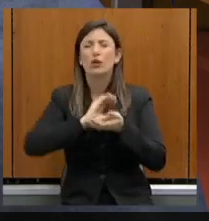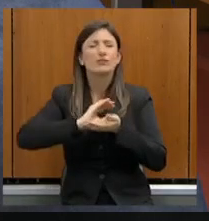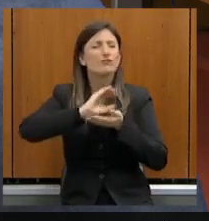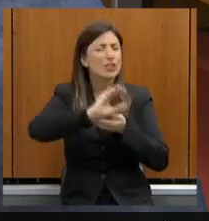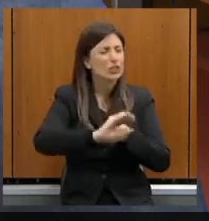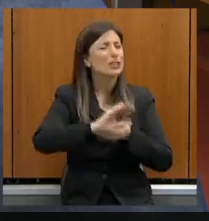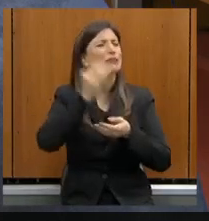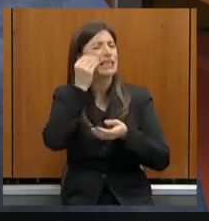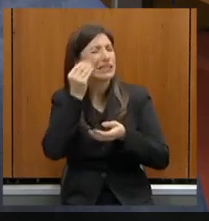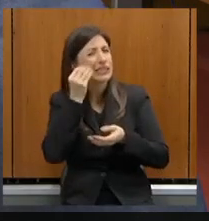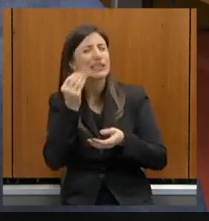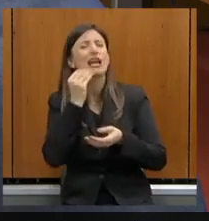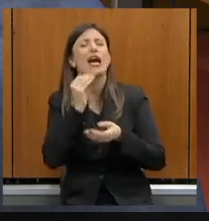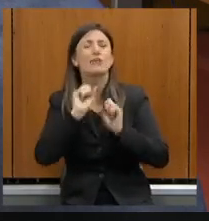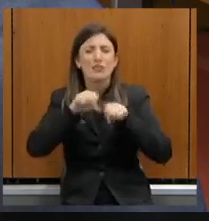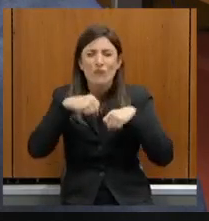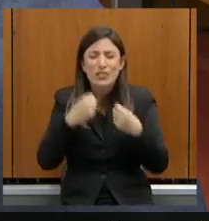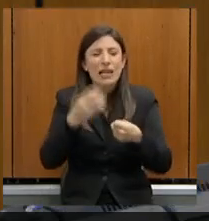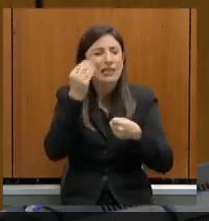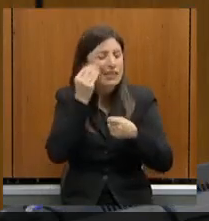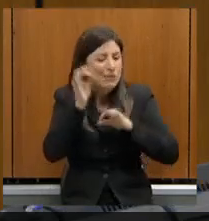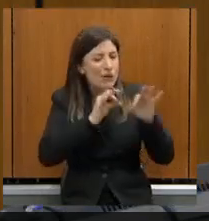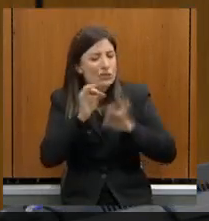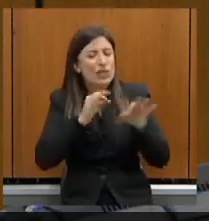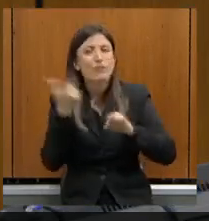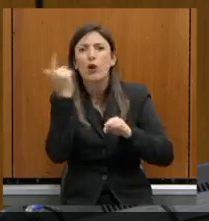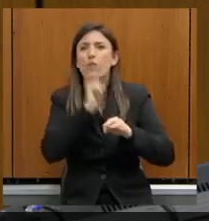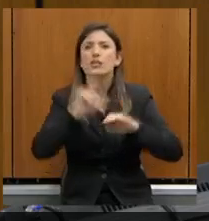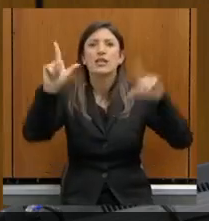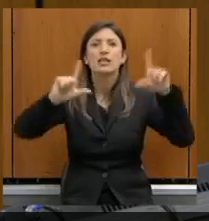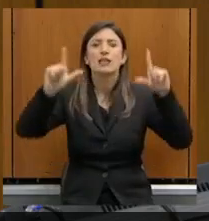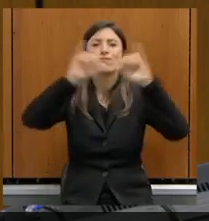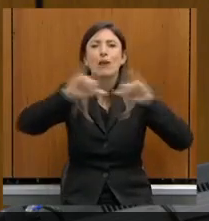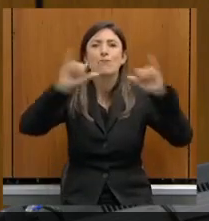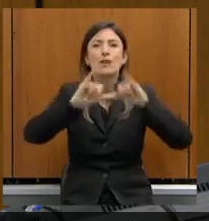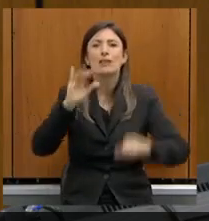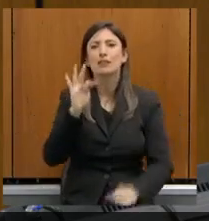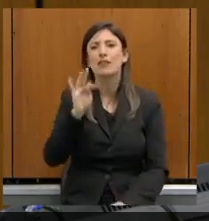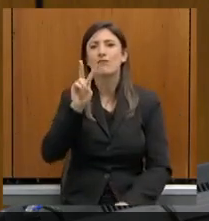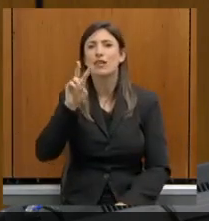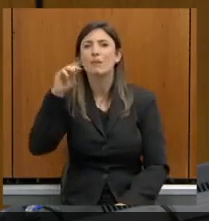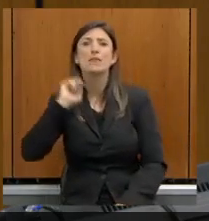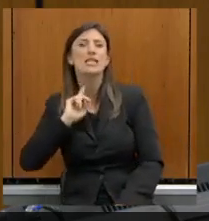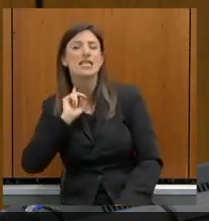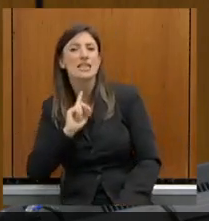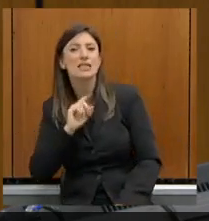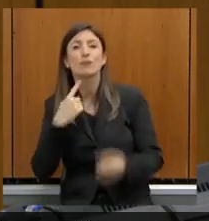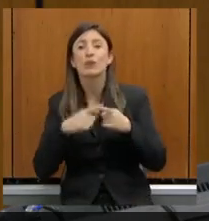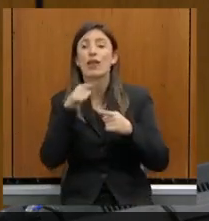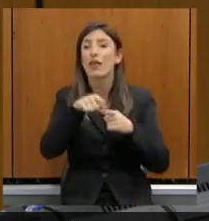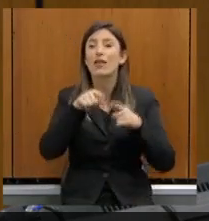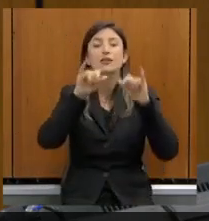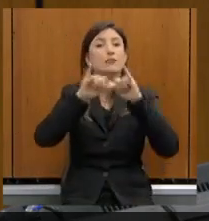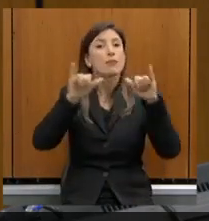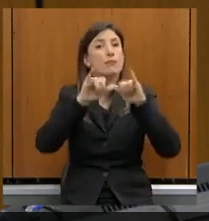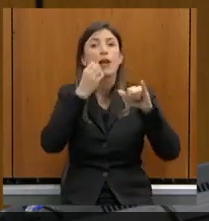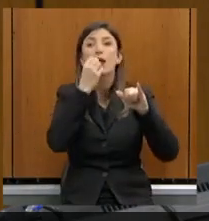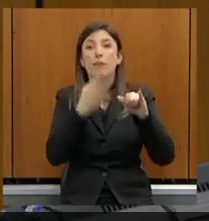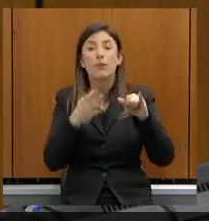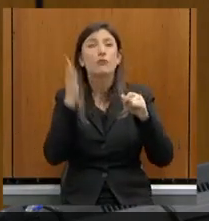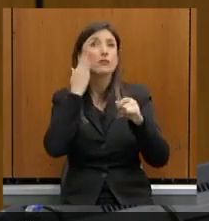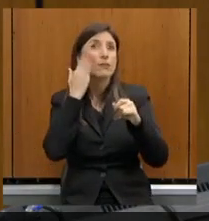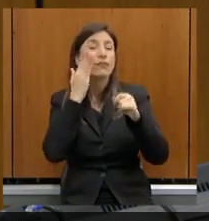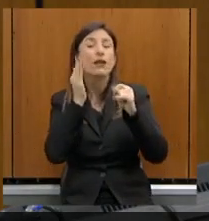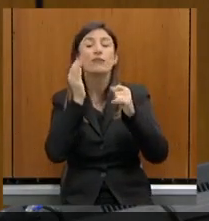lá a TV Minas, porque era um canal que era possível você ainda ter algum contato com Minas